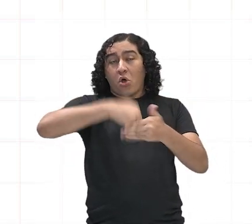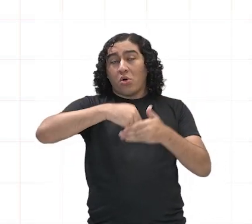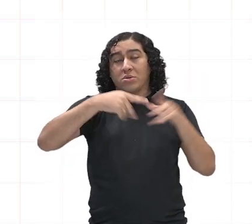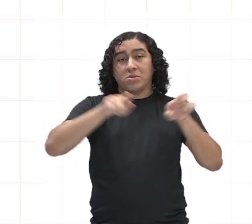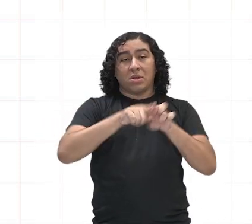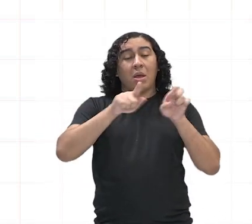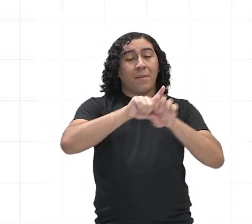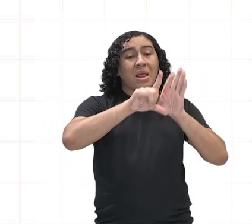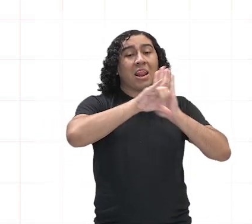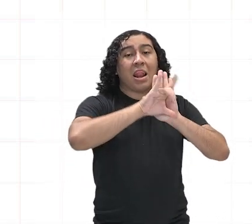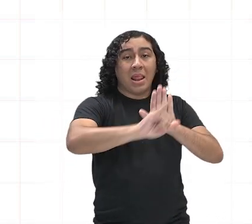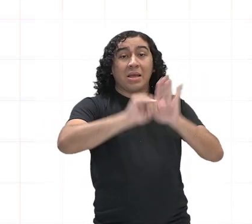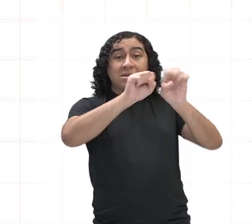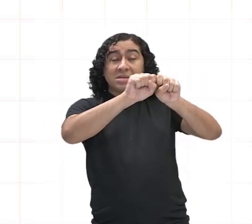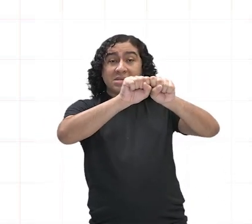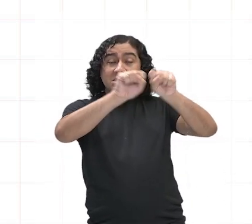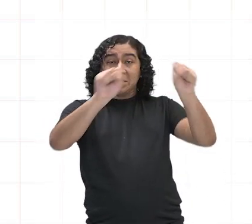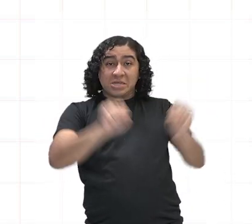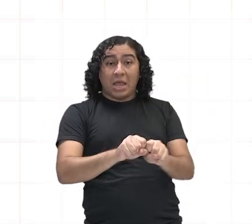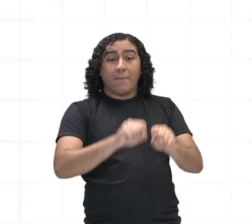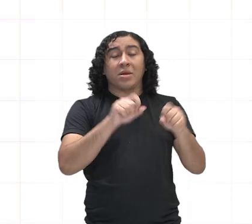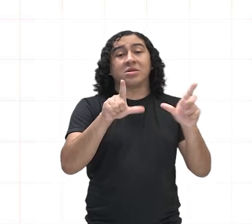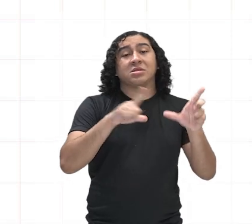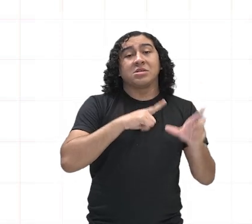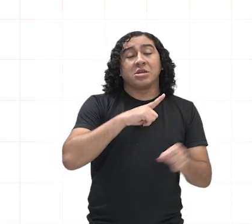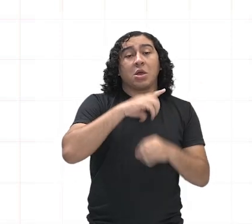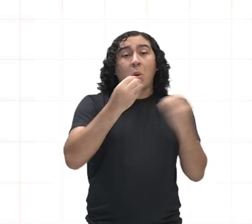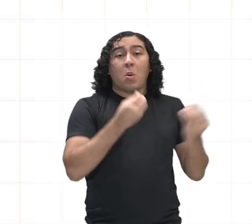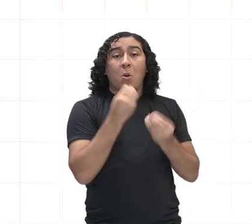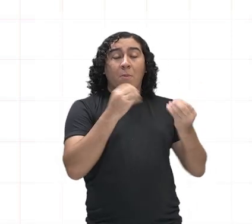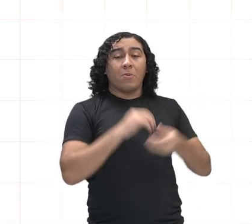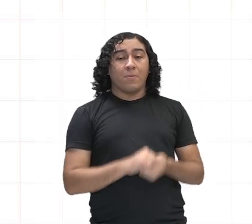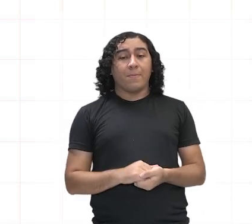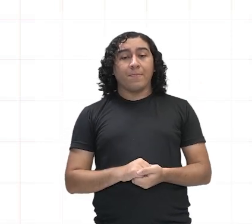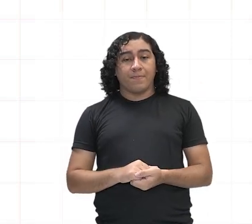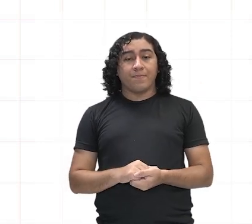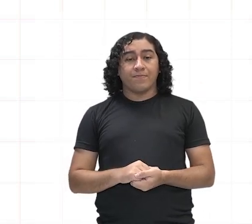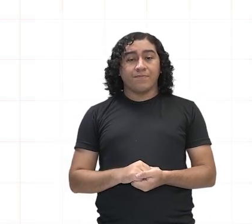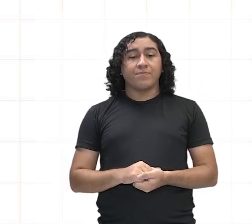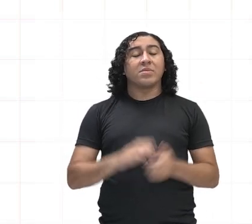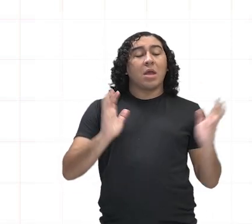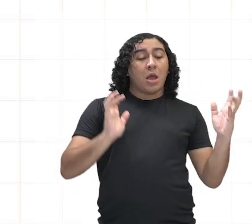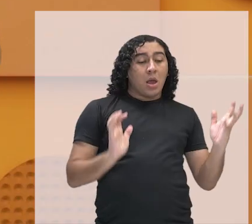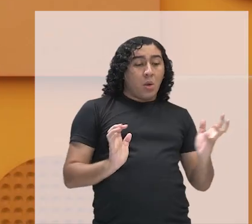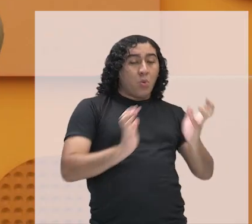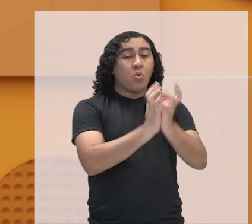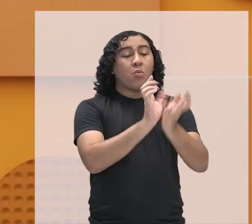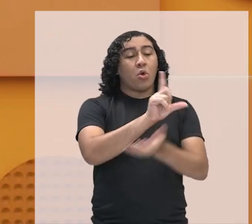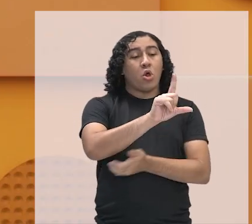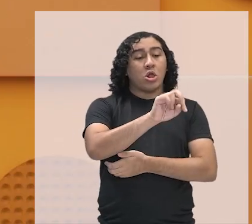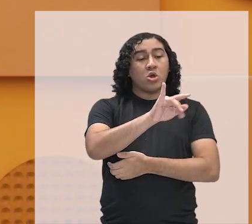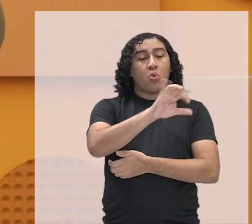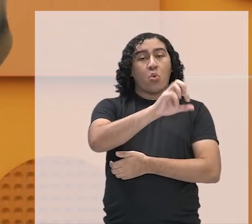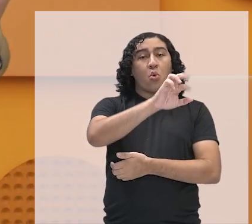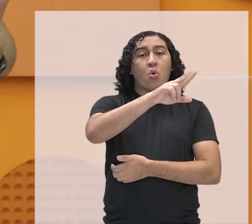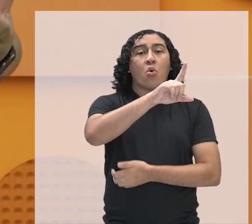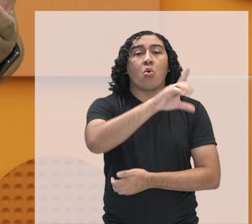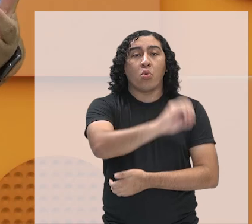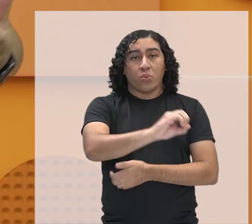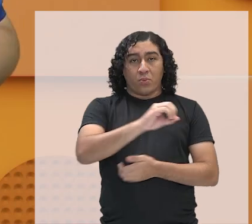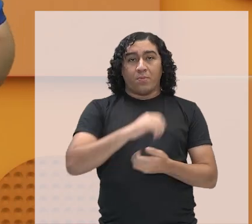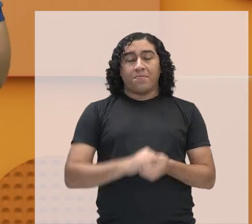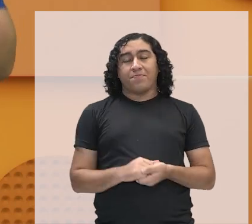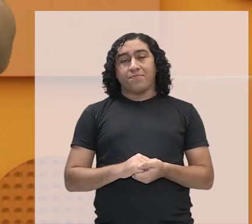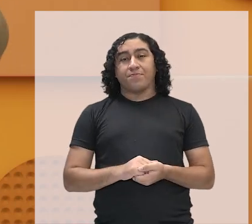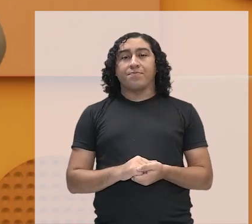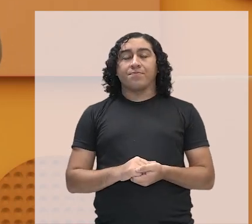em Esparta era atribuído ao lendário Licurgo. Lembrando aí, né, essa cidadania, então,